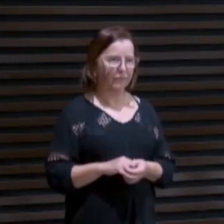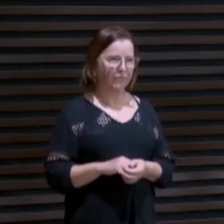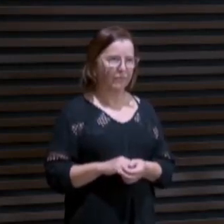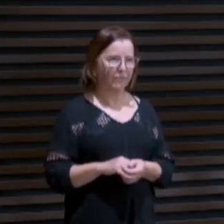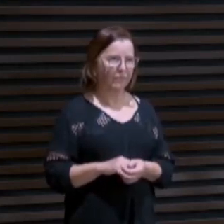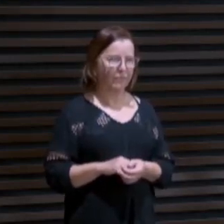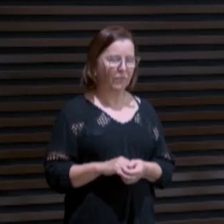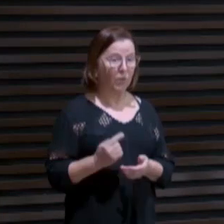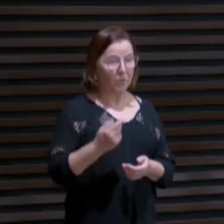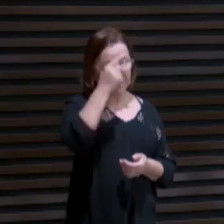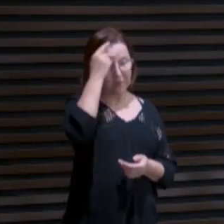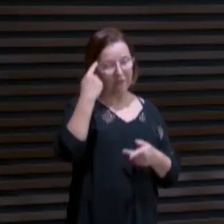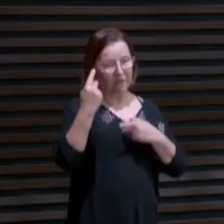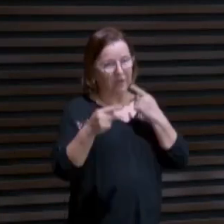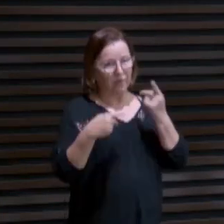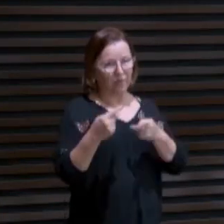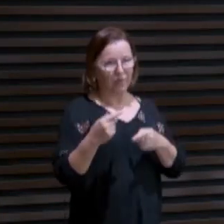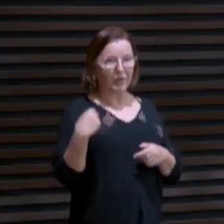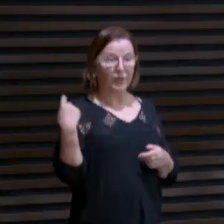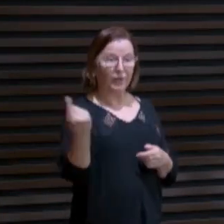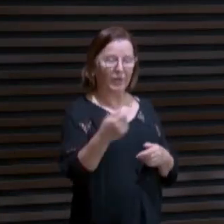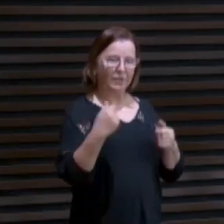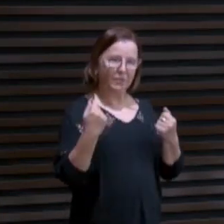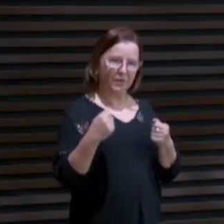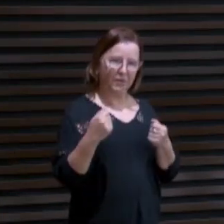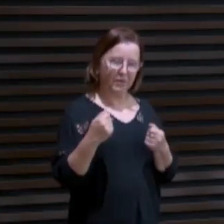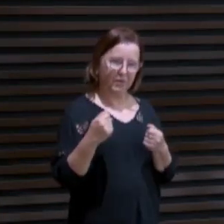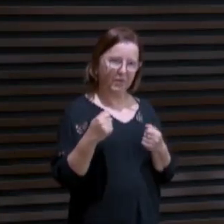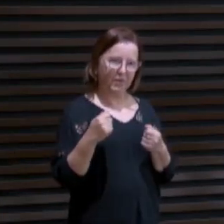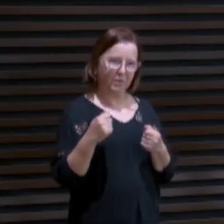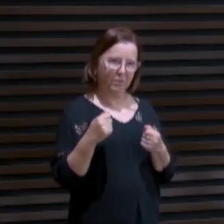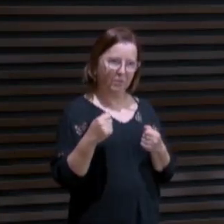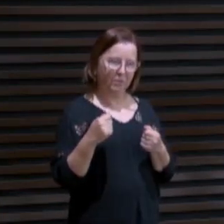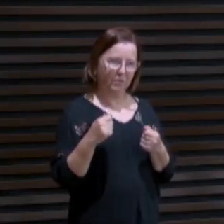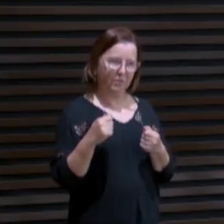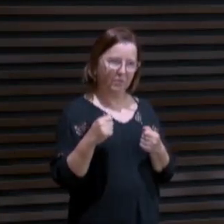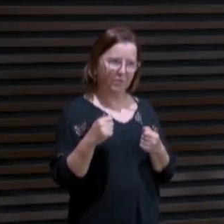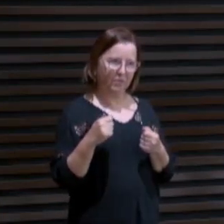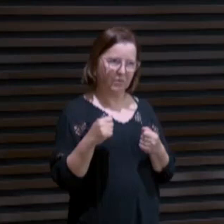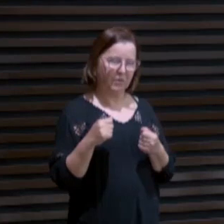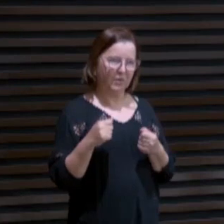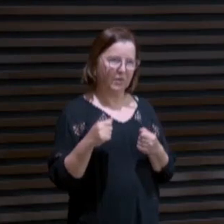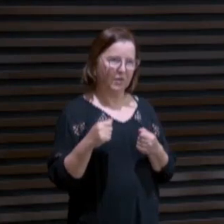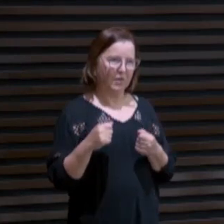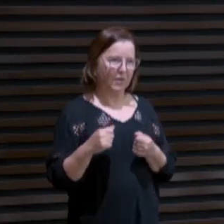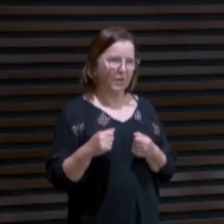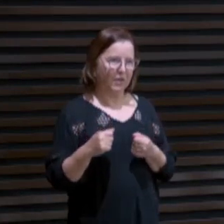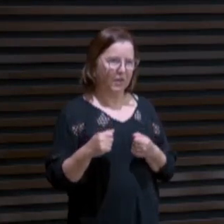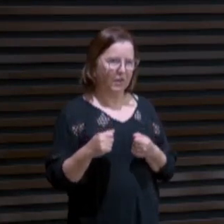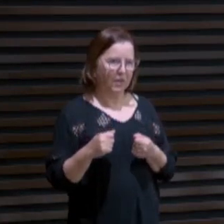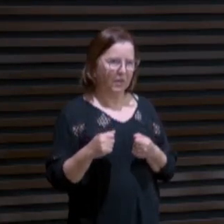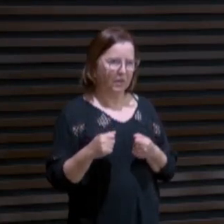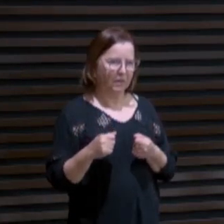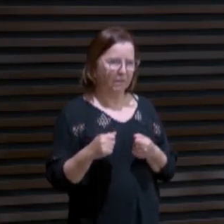Alguém disse: devemos nos recusar firmemente a participar destas pautas, de qualquer forma,